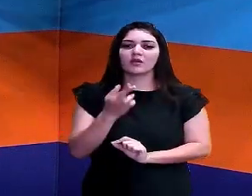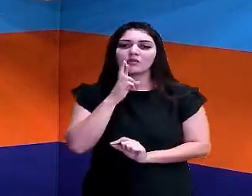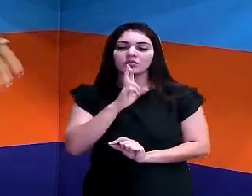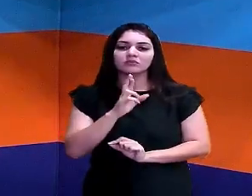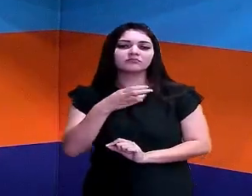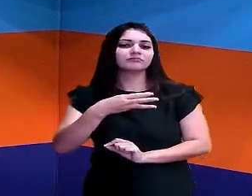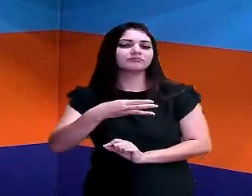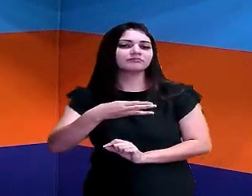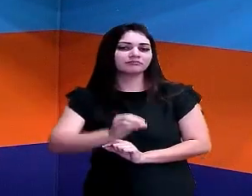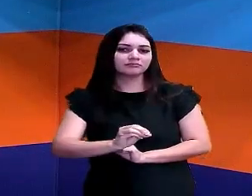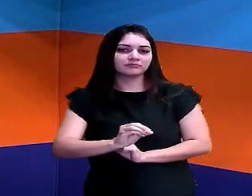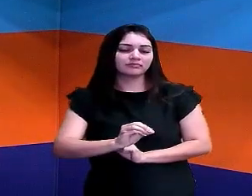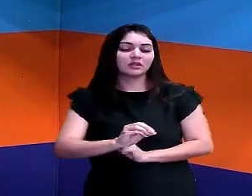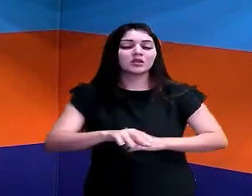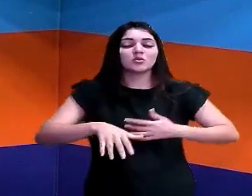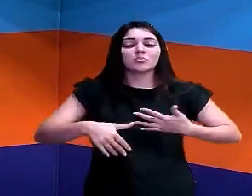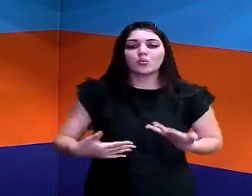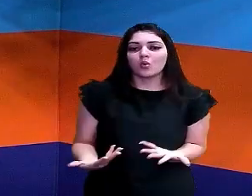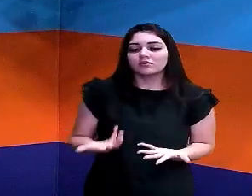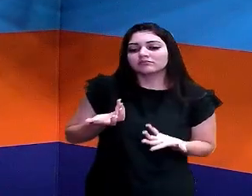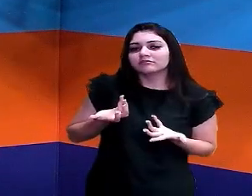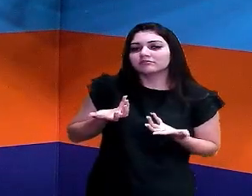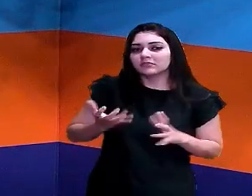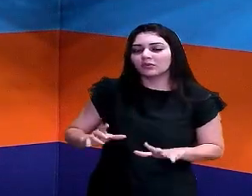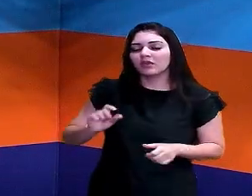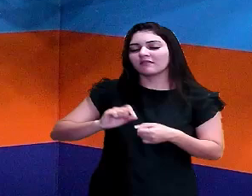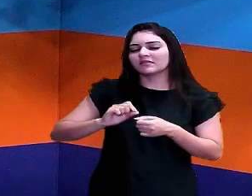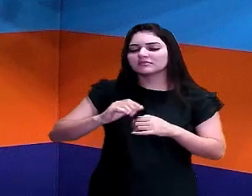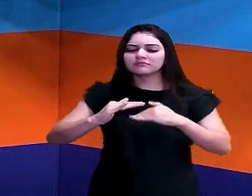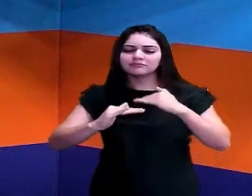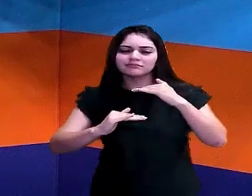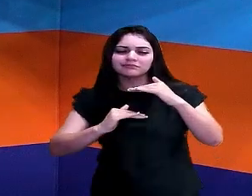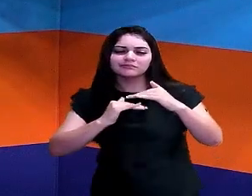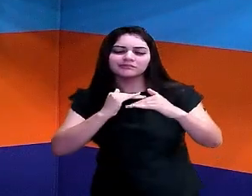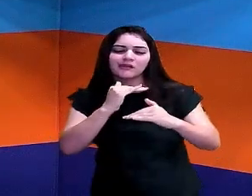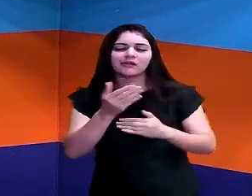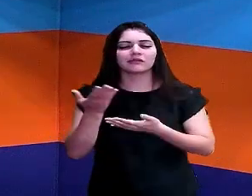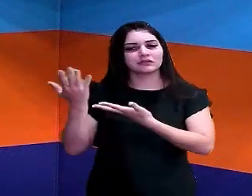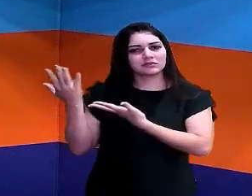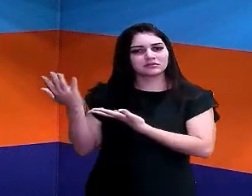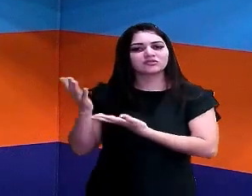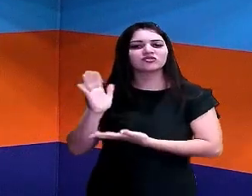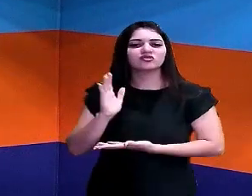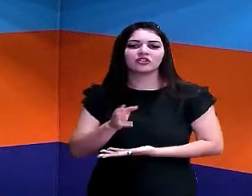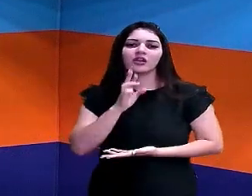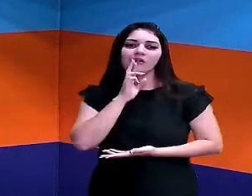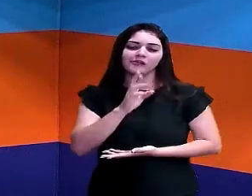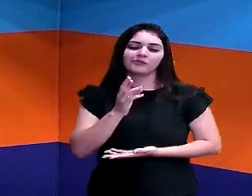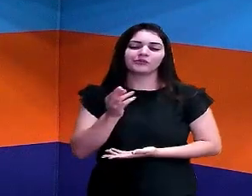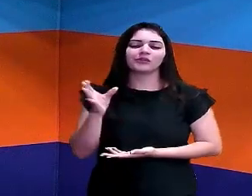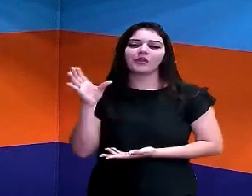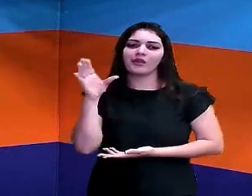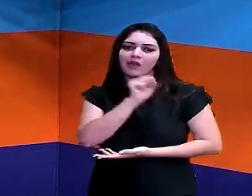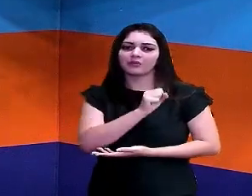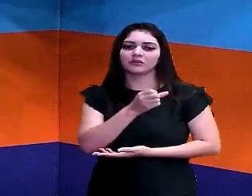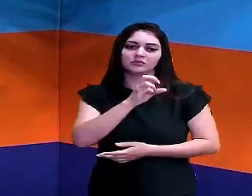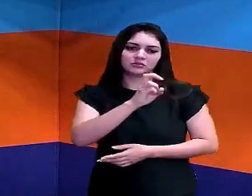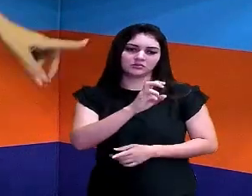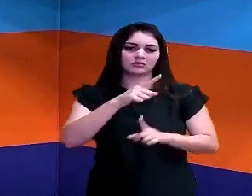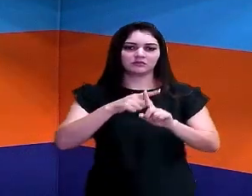certo? Quando a gente não quer fazer esse processo aqui, ó, a gente já responde logo aqui. 5